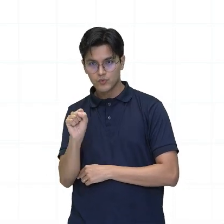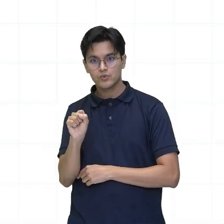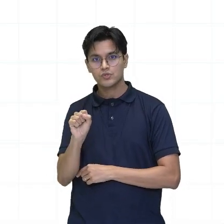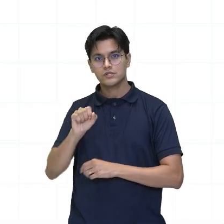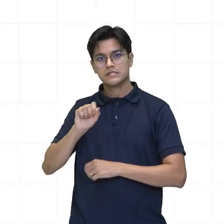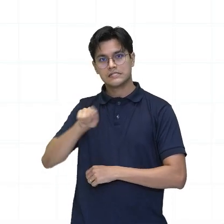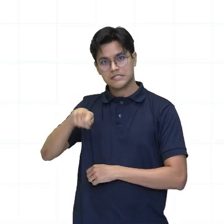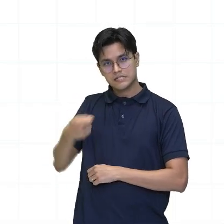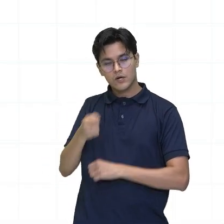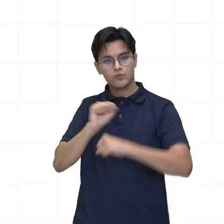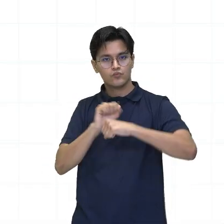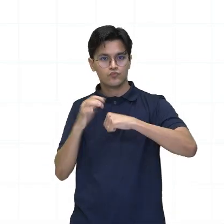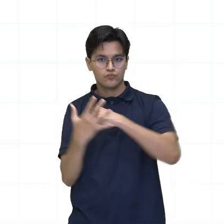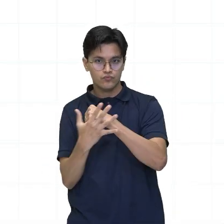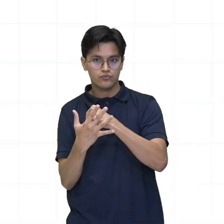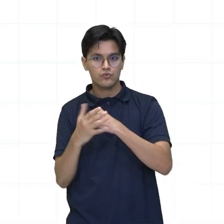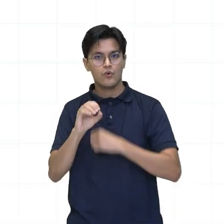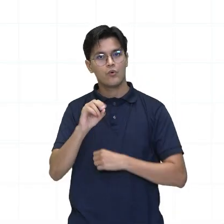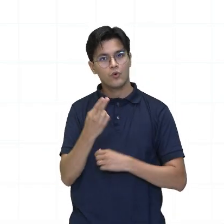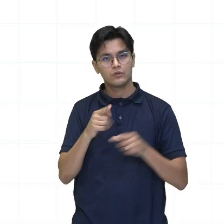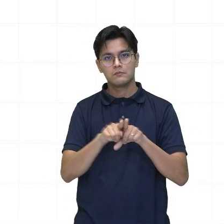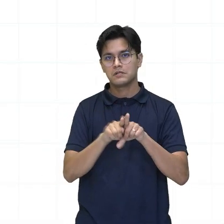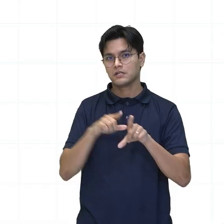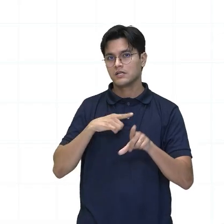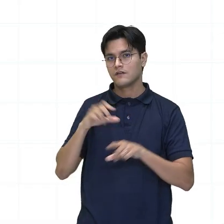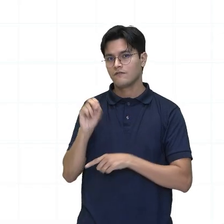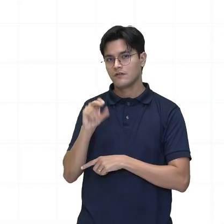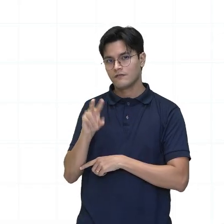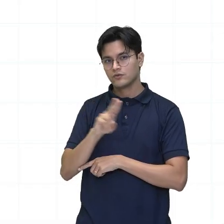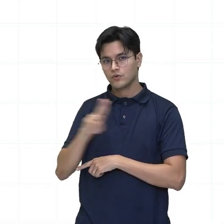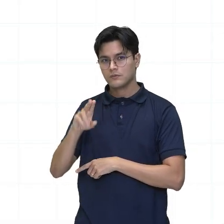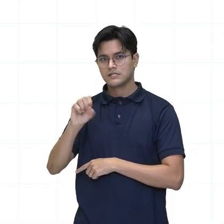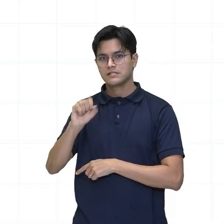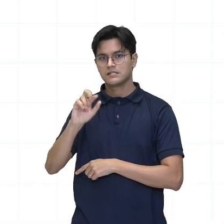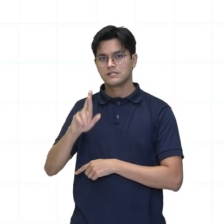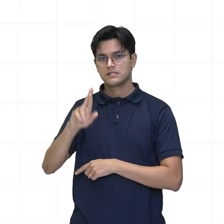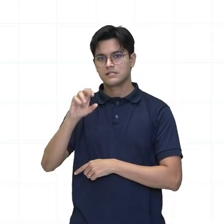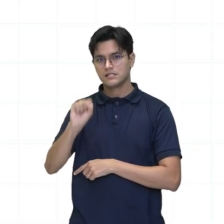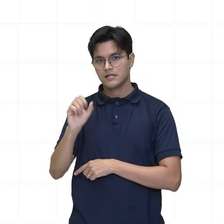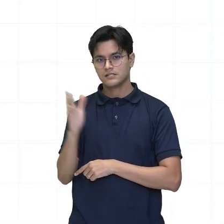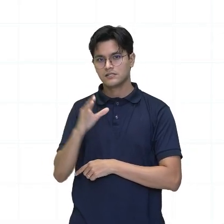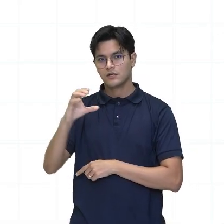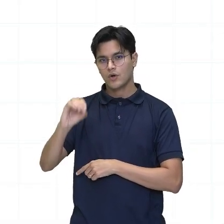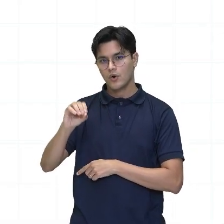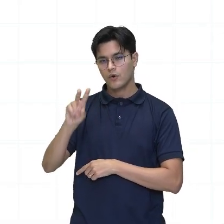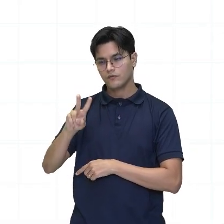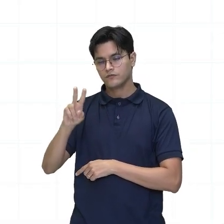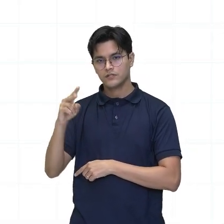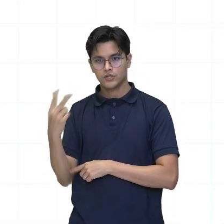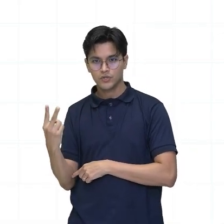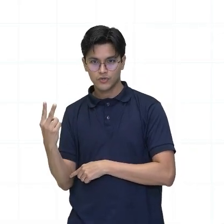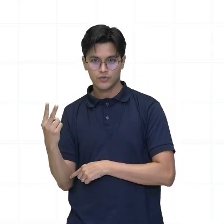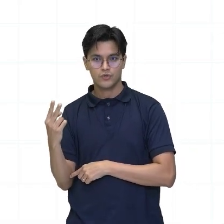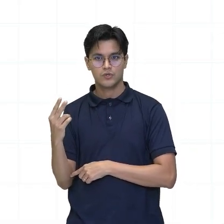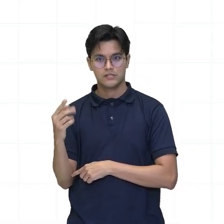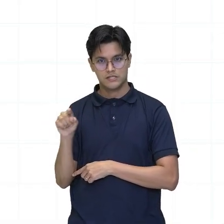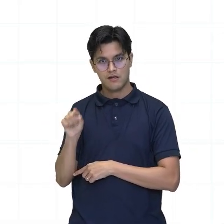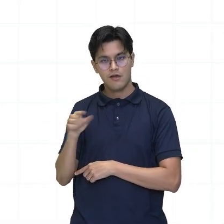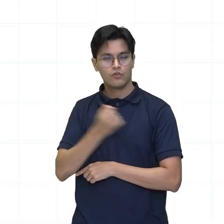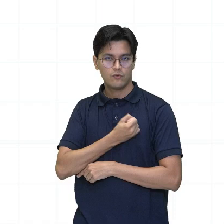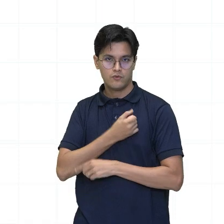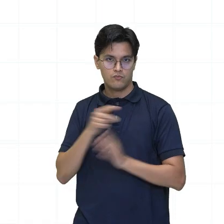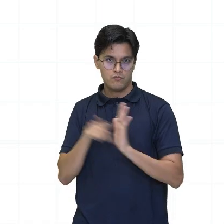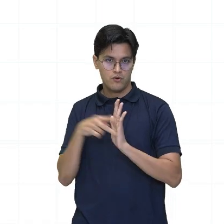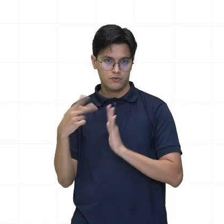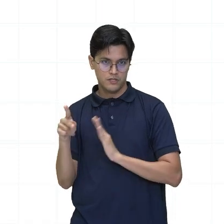SARS-CoV-2, né? Os vírus eles possuem códigos. A contaminação é por contato com gotículas respiratórias